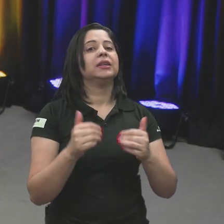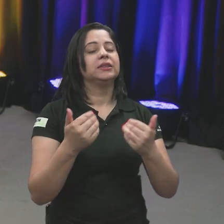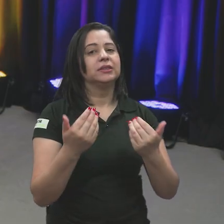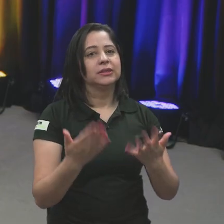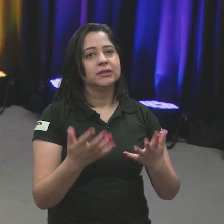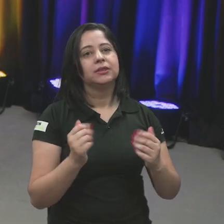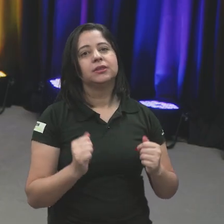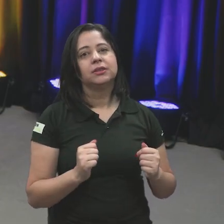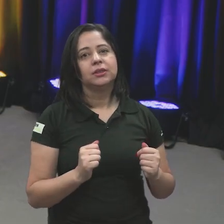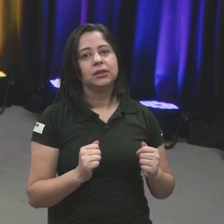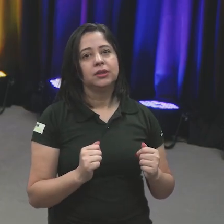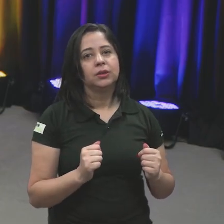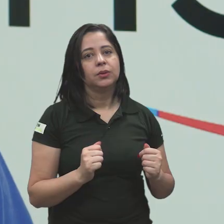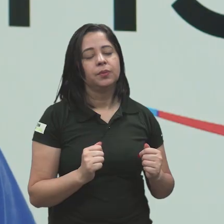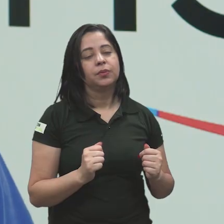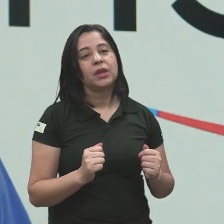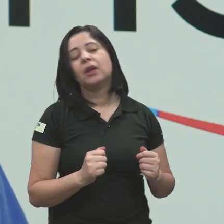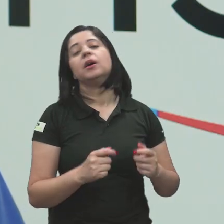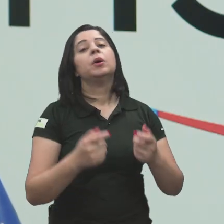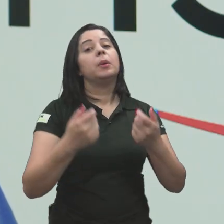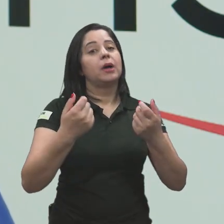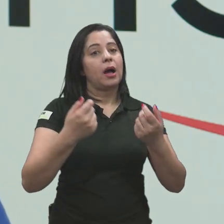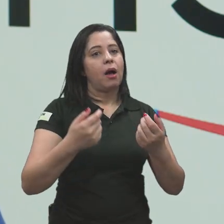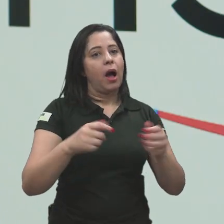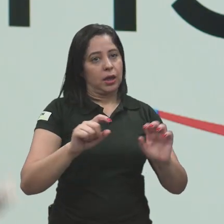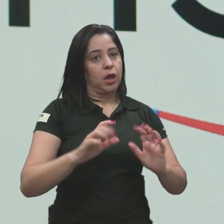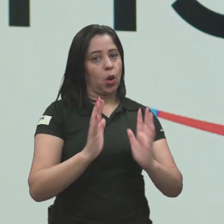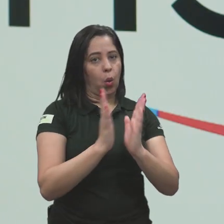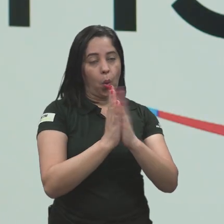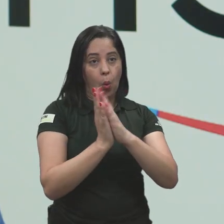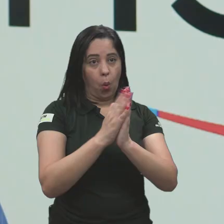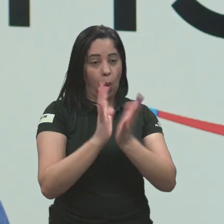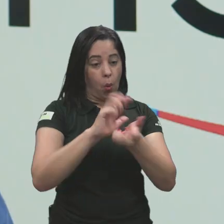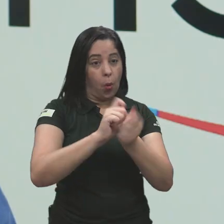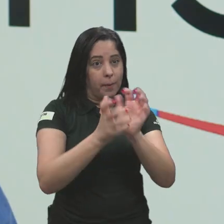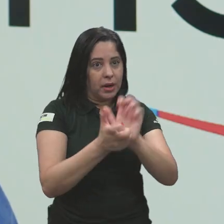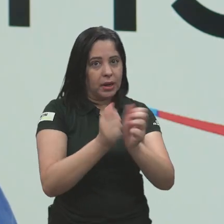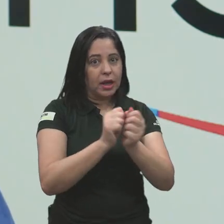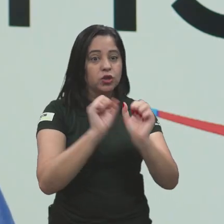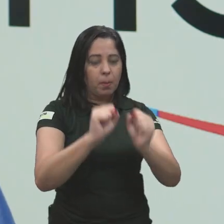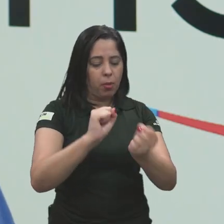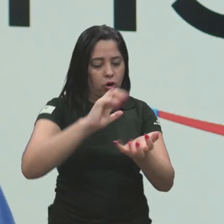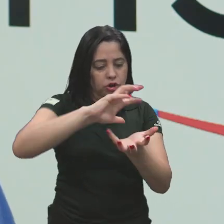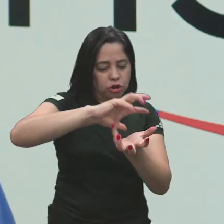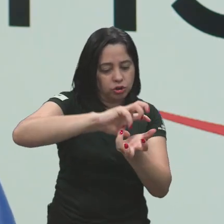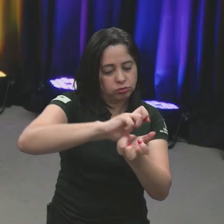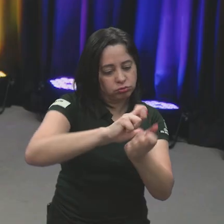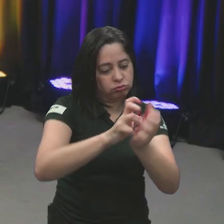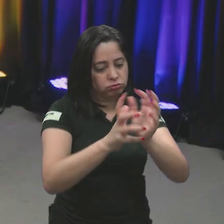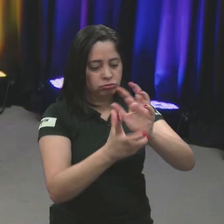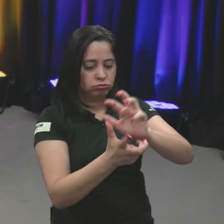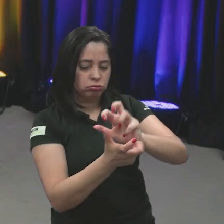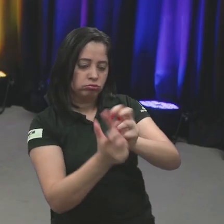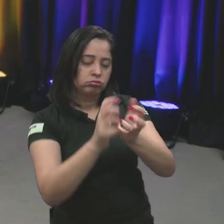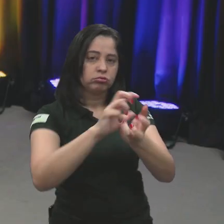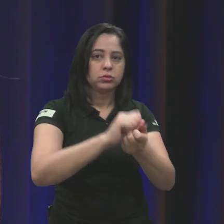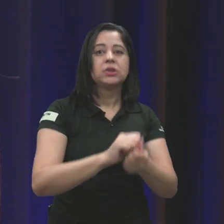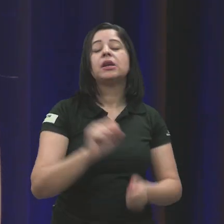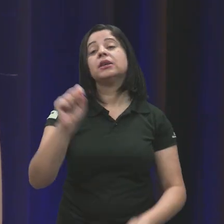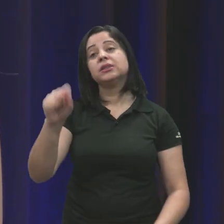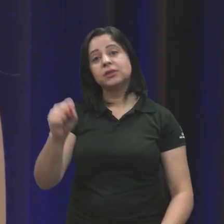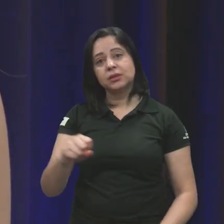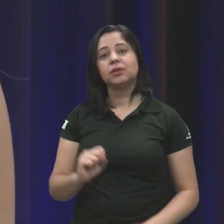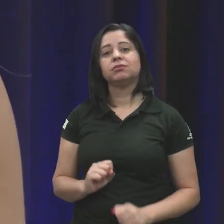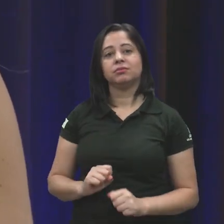a gente tem de forma palpável o que a gente deve transferir de conhecimento. Ou seja, através de um brinquedo